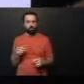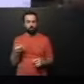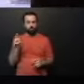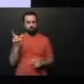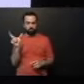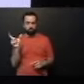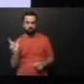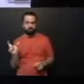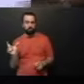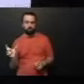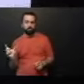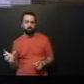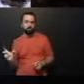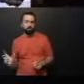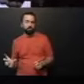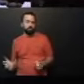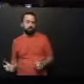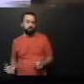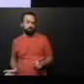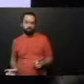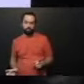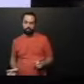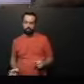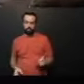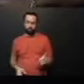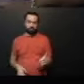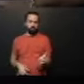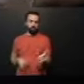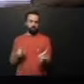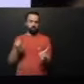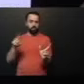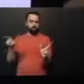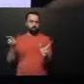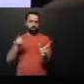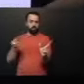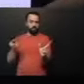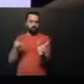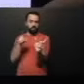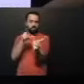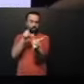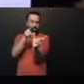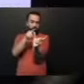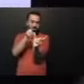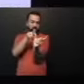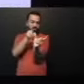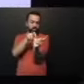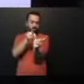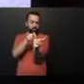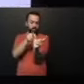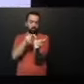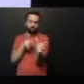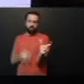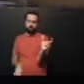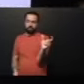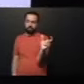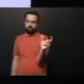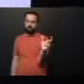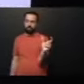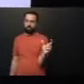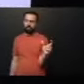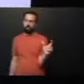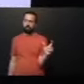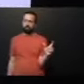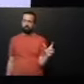vez, capaz, cartaz, juiz e nariz. O Z no final